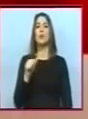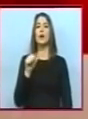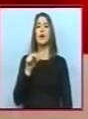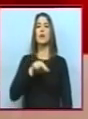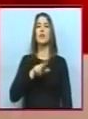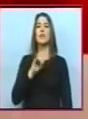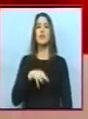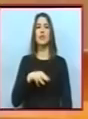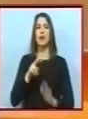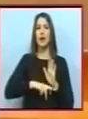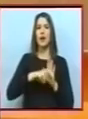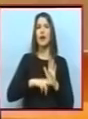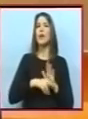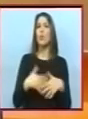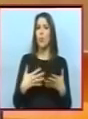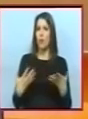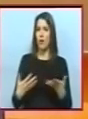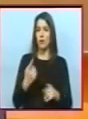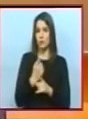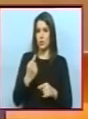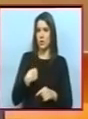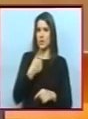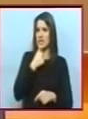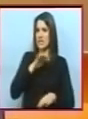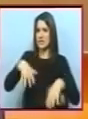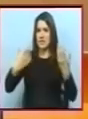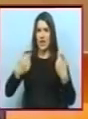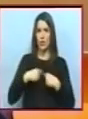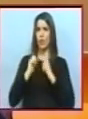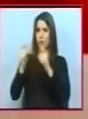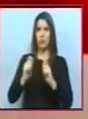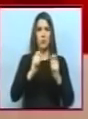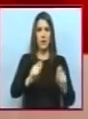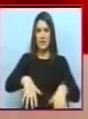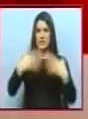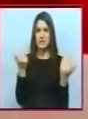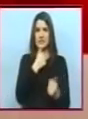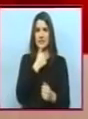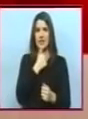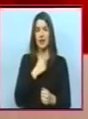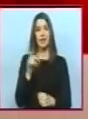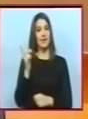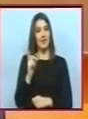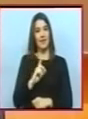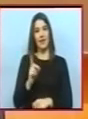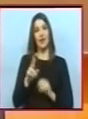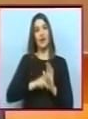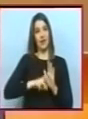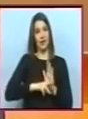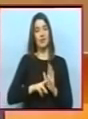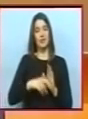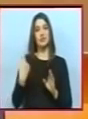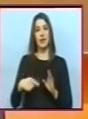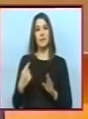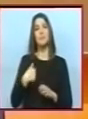Alexandra falava? Eu posso deixar a quem eu quiser? Se eu tiver mulher e filhos? Não. Não é bem assim? Há regras. Eu acho que até uma das